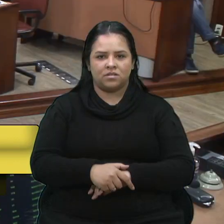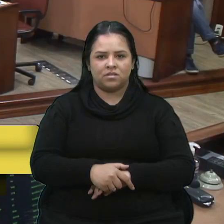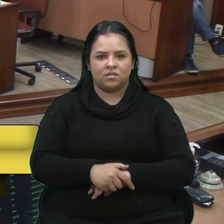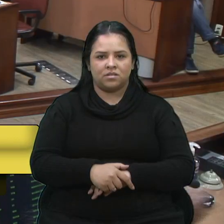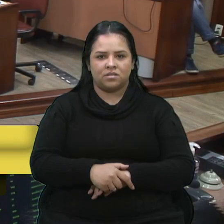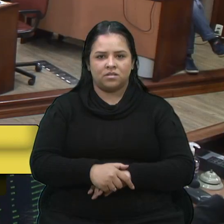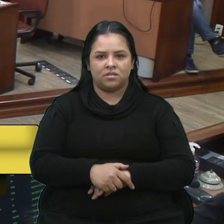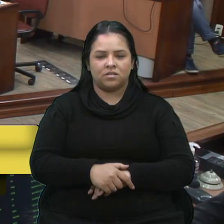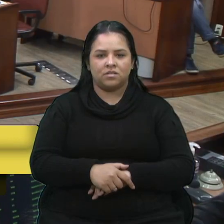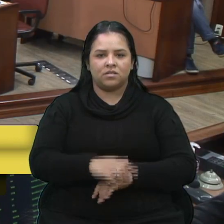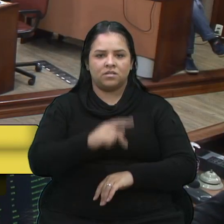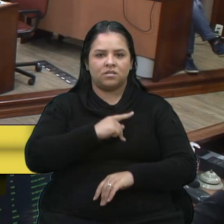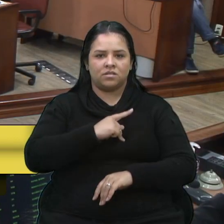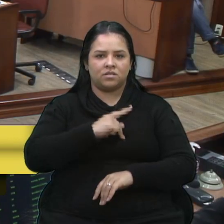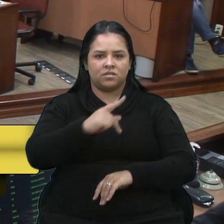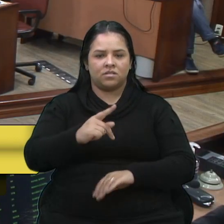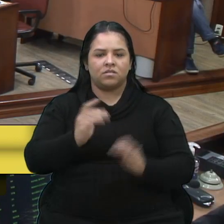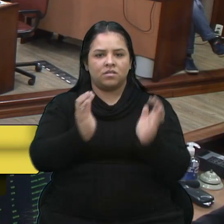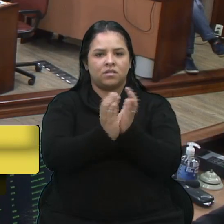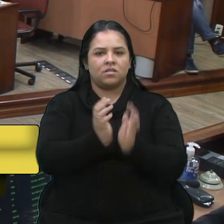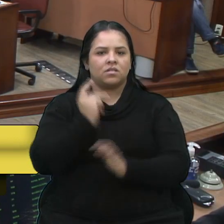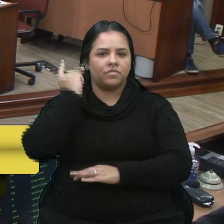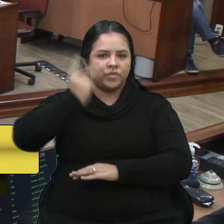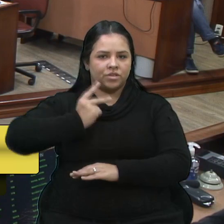Senhor presidente, senhoras e senhores vereadores,